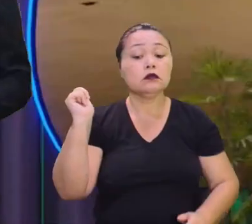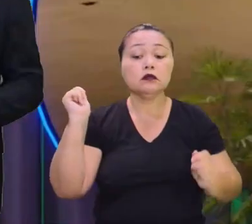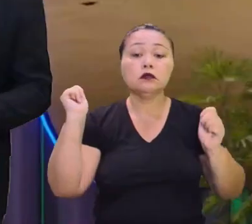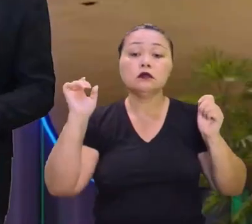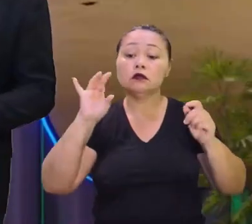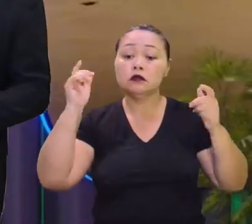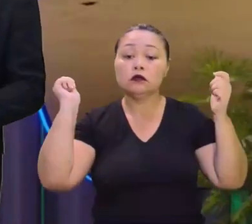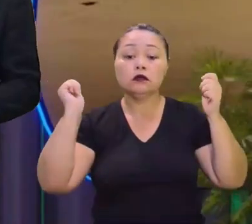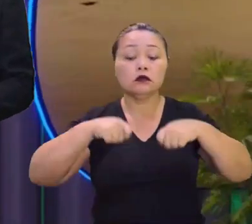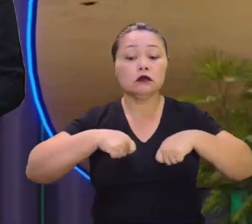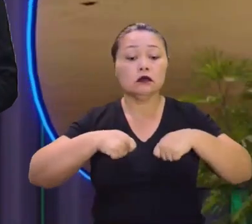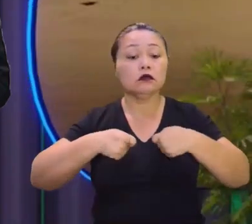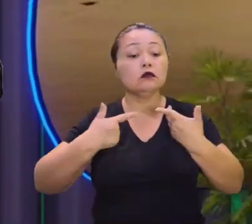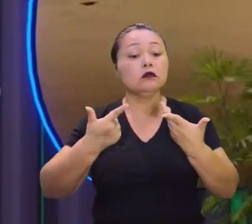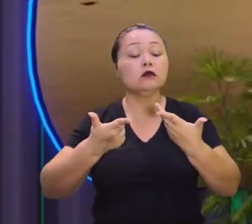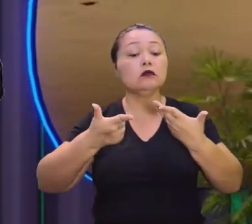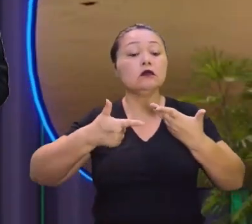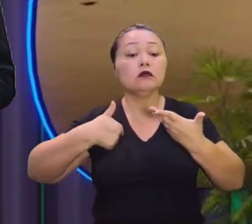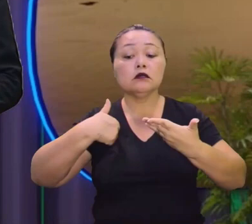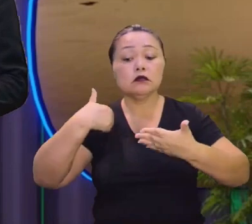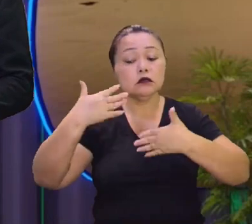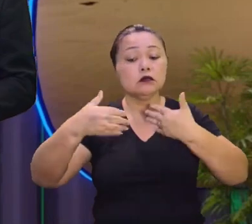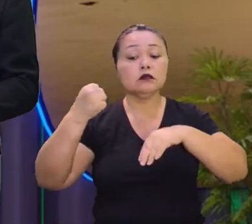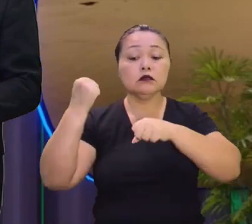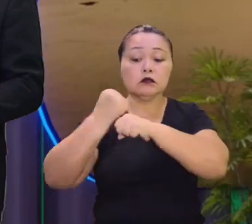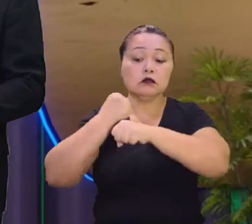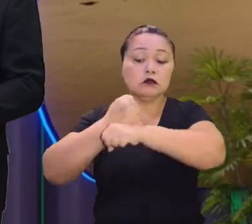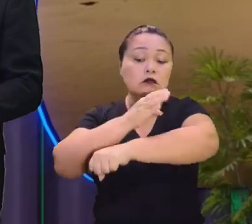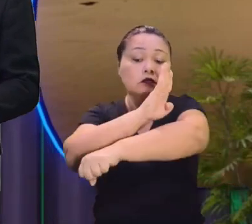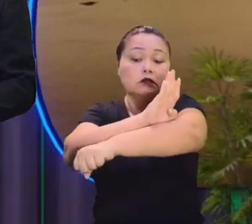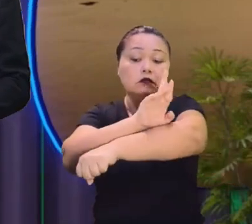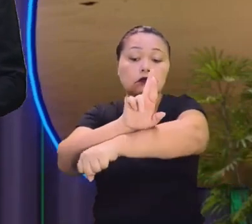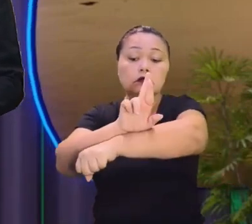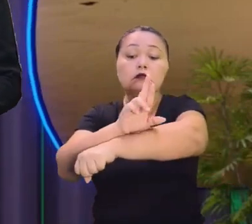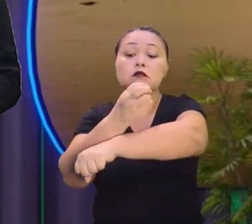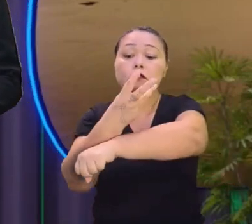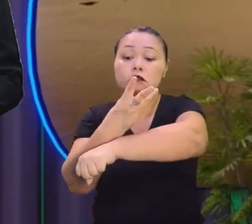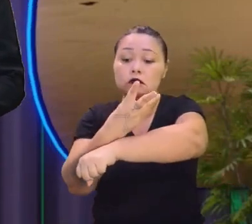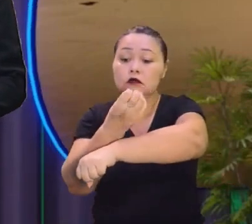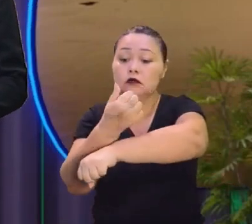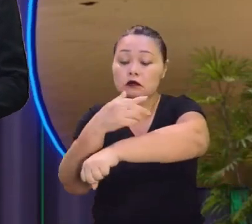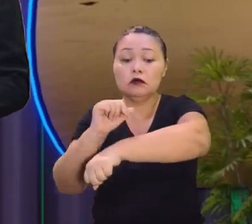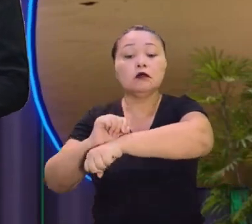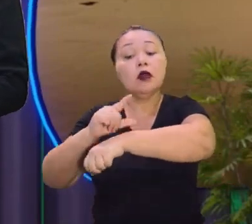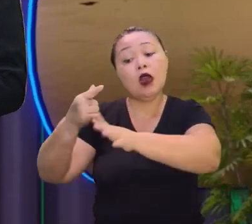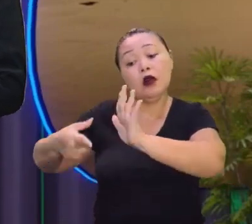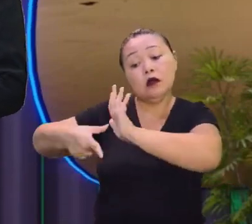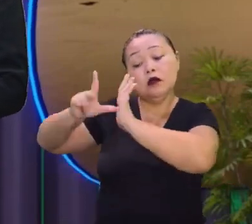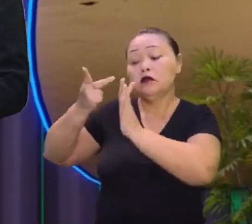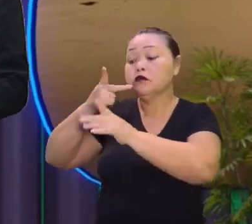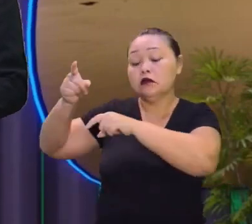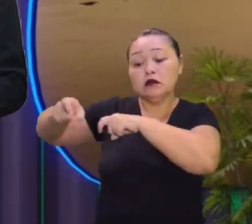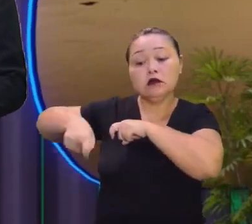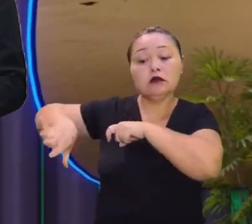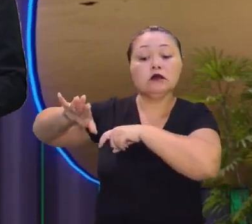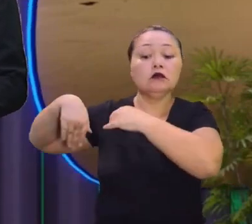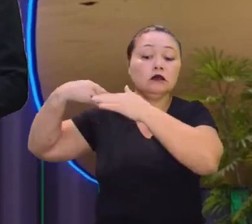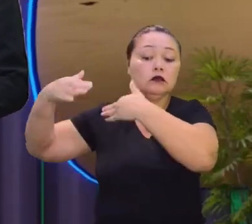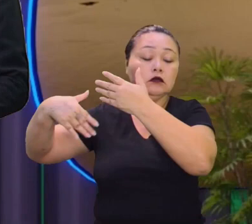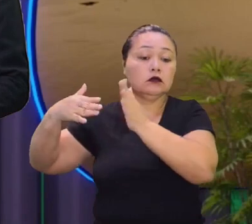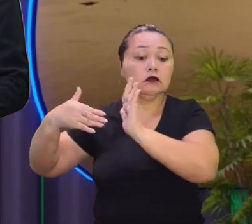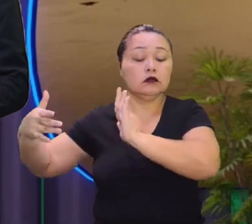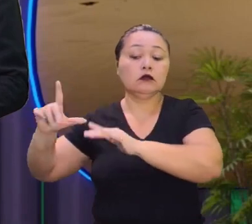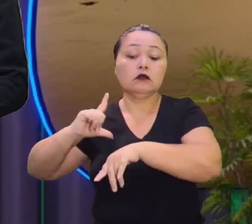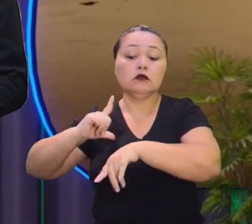foi possível com a implantação, construção da BR-364. Por isso que antes de falar de ciclo econômico da